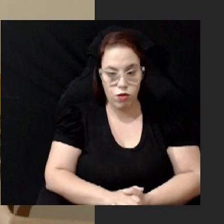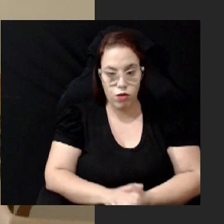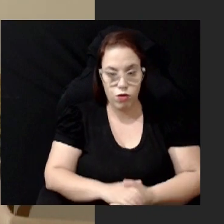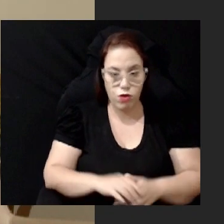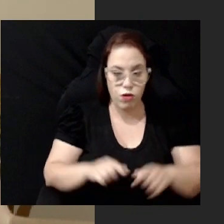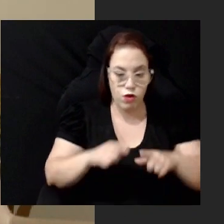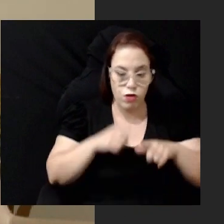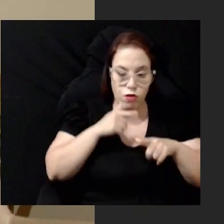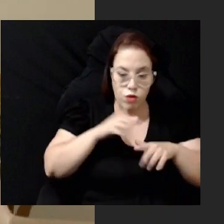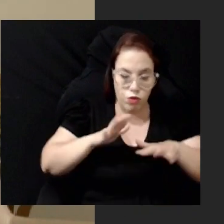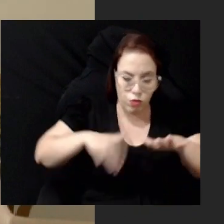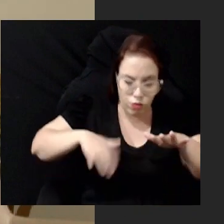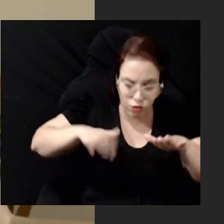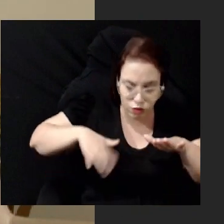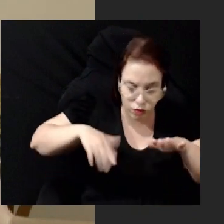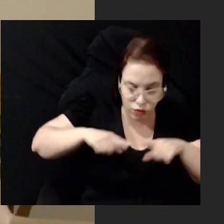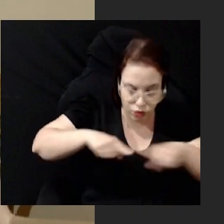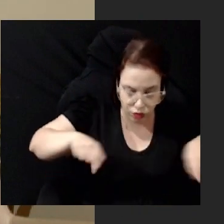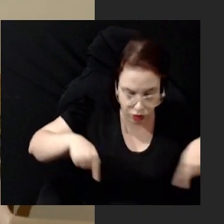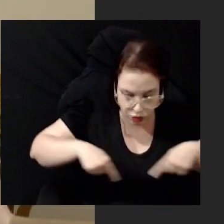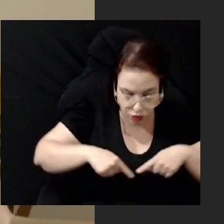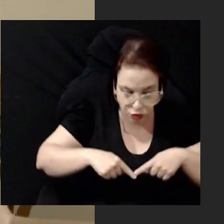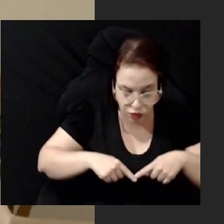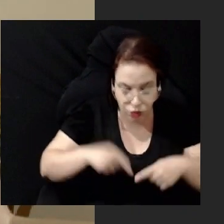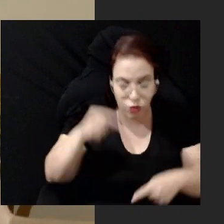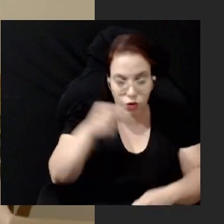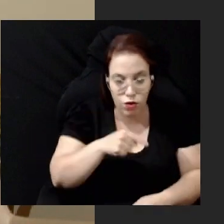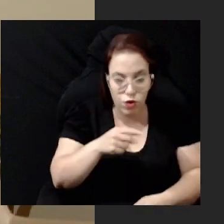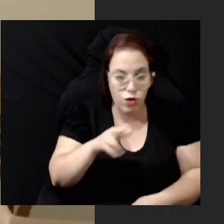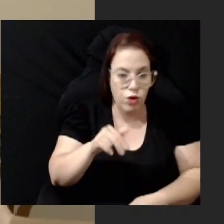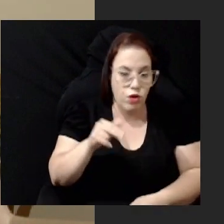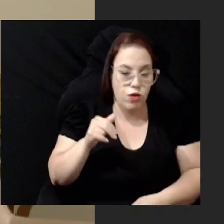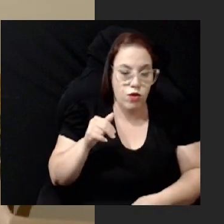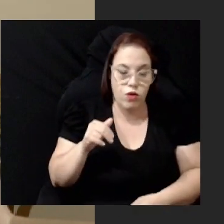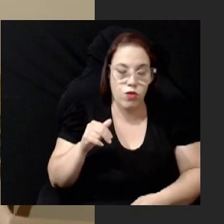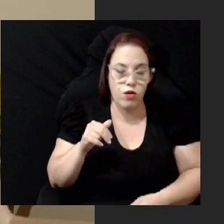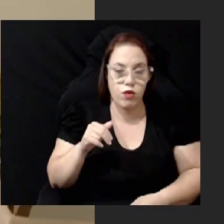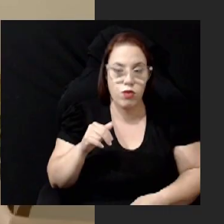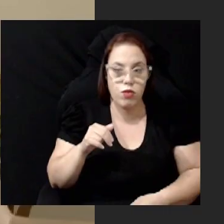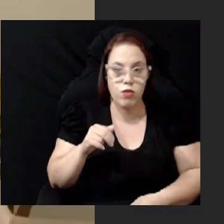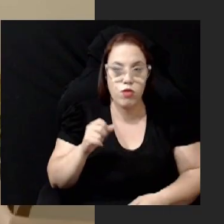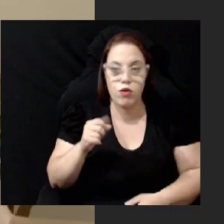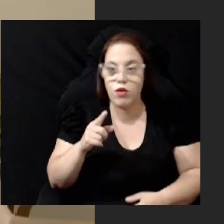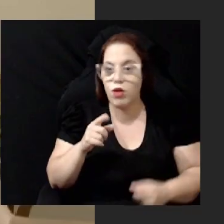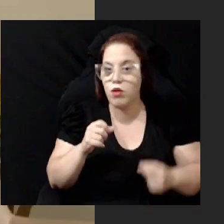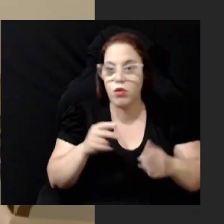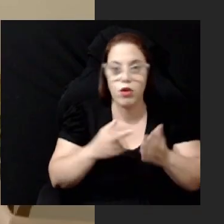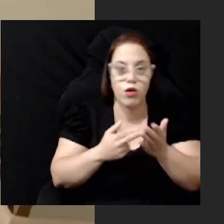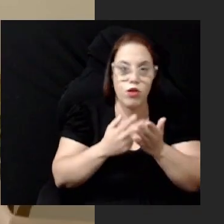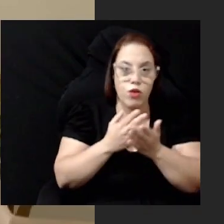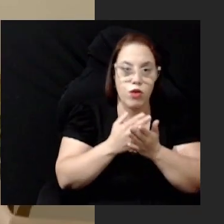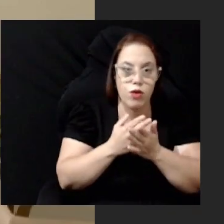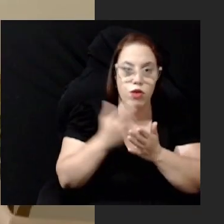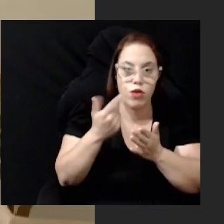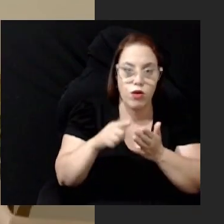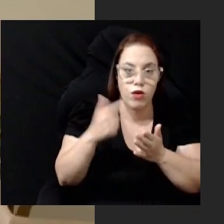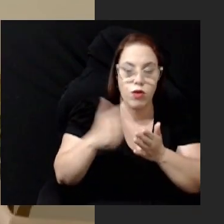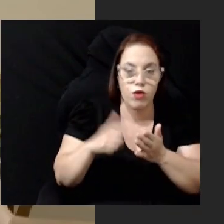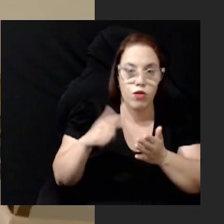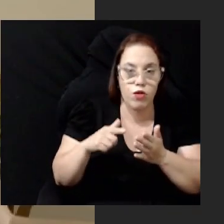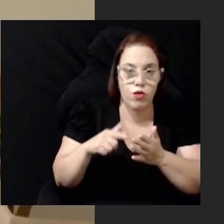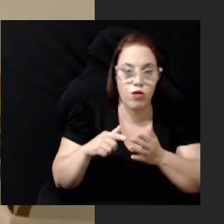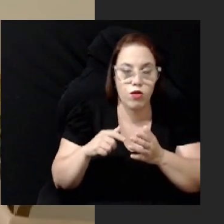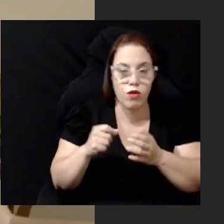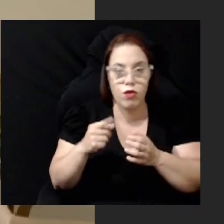nadar, conseguem ter funções muito parecidas com aquela pessoa que nunca passou por nenhuma cirurgia. Então, a